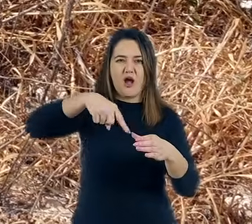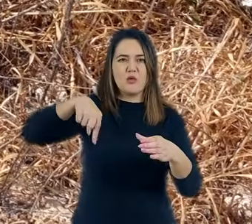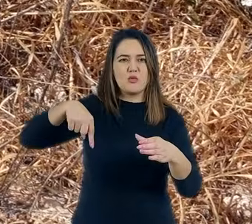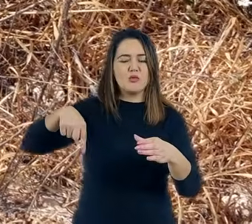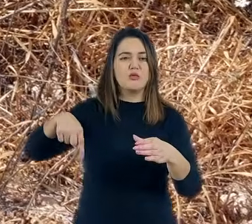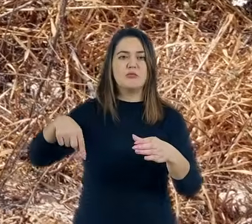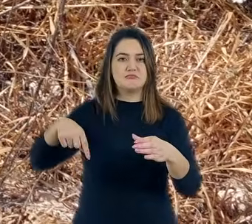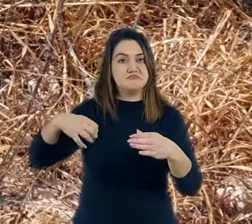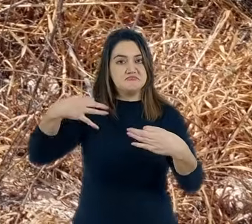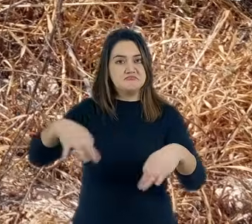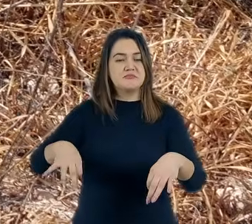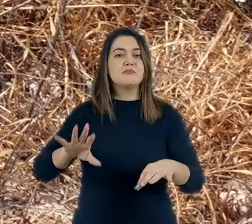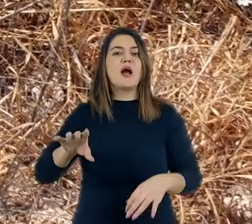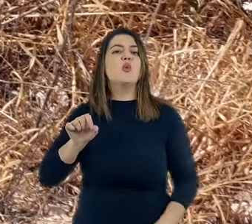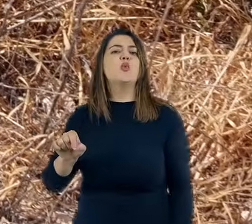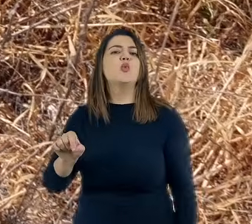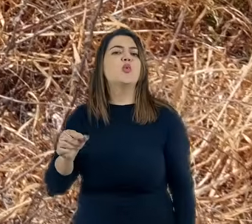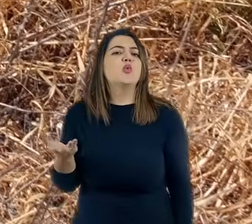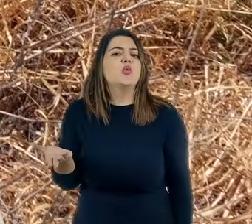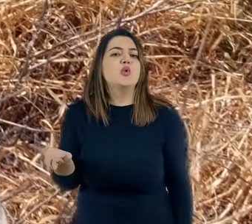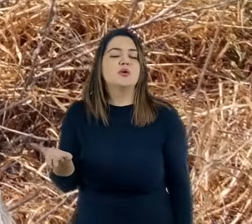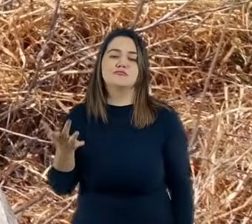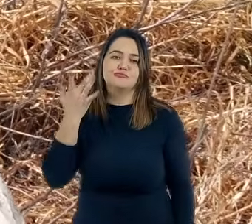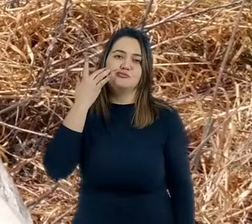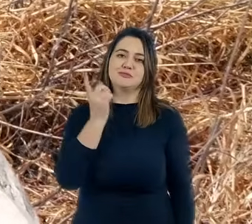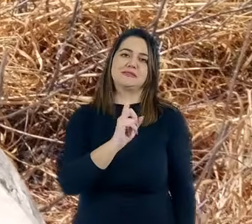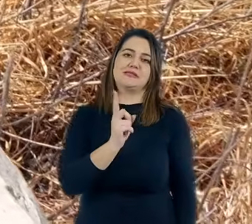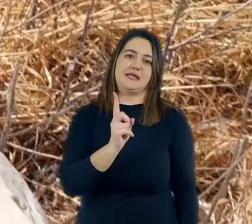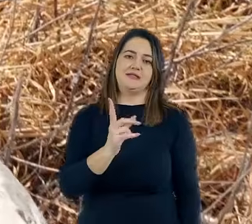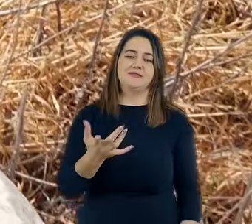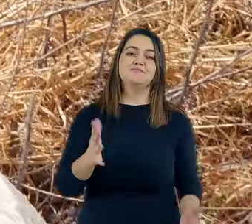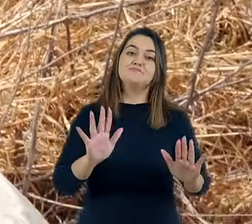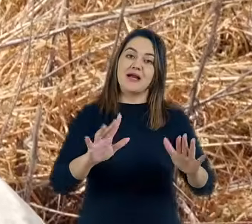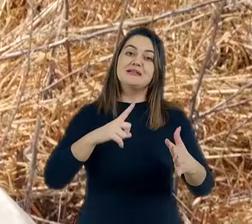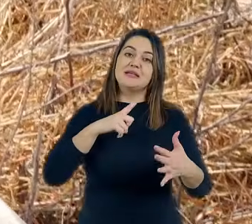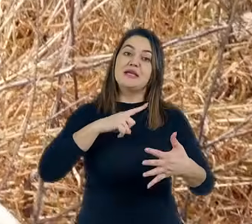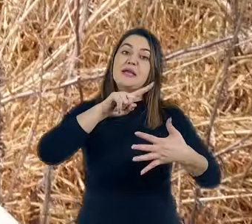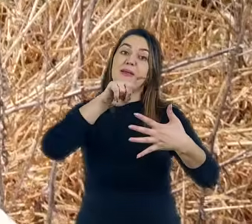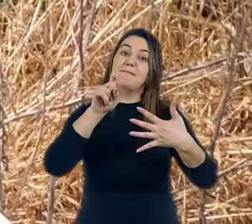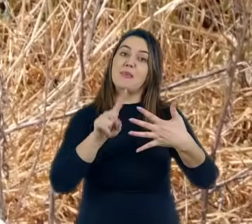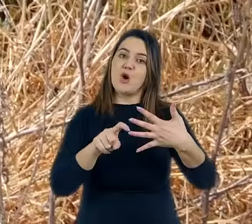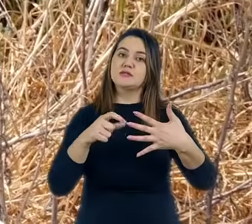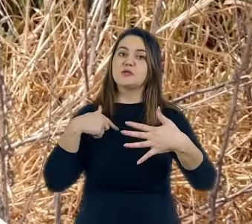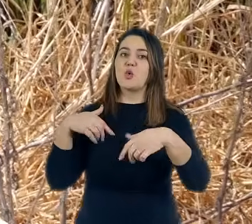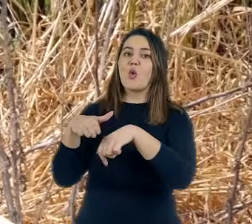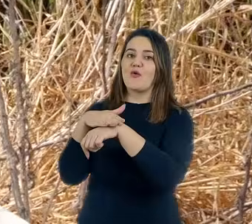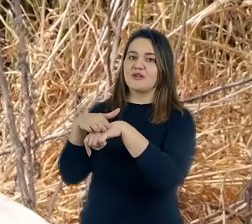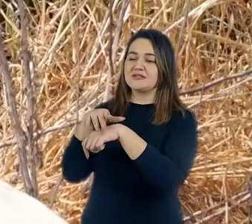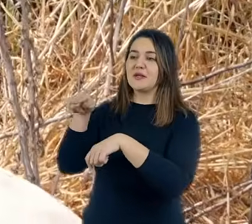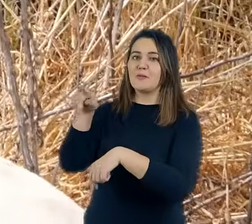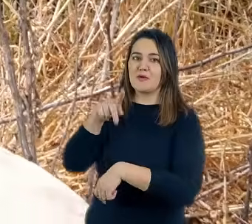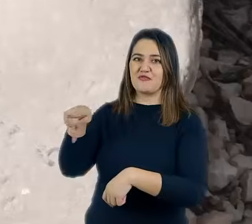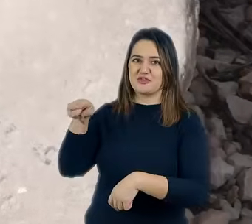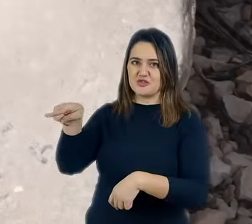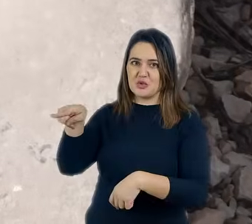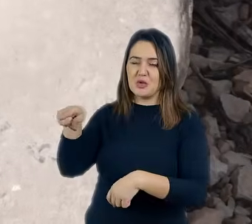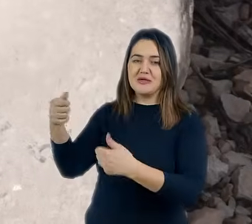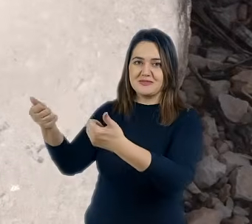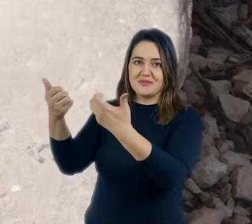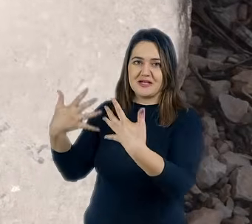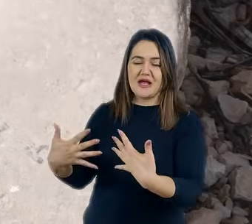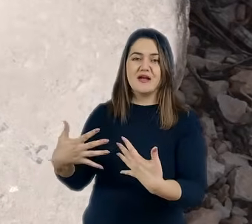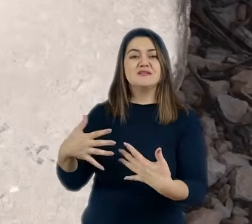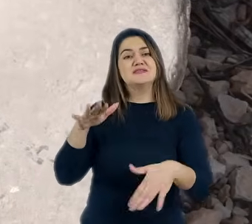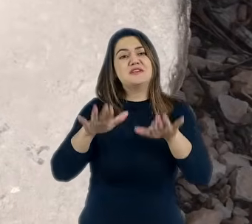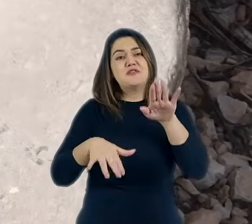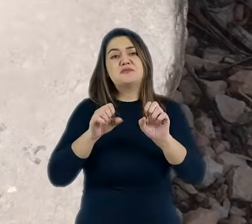humana. O que seria isso aqui? Não sabemos. Uma hipótese que a gente pode trabalhar, eu até conversei sobre isso com o professor Garfinkel, que poderia ser,